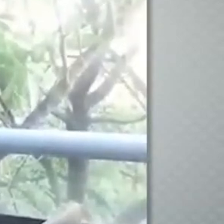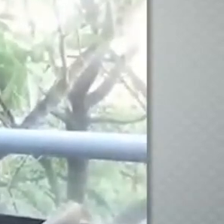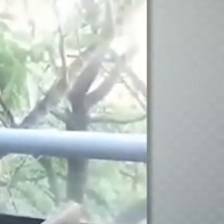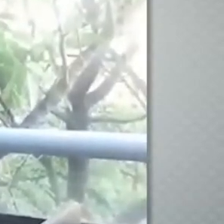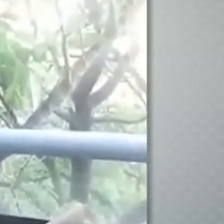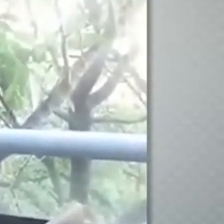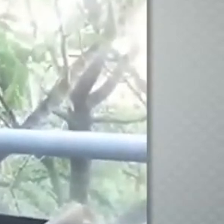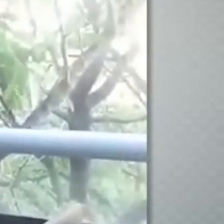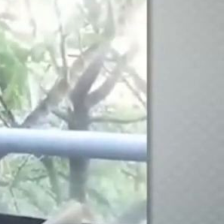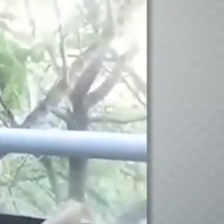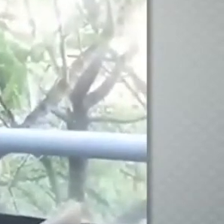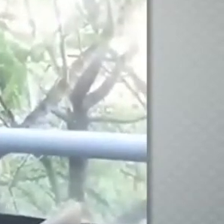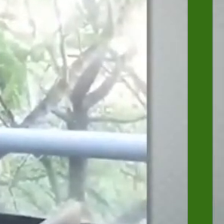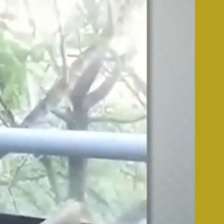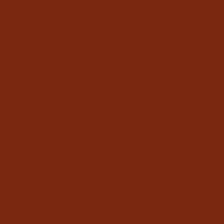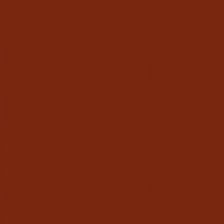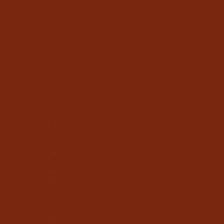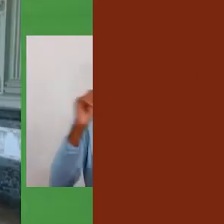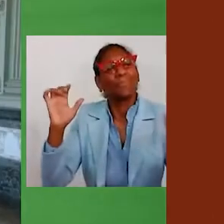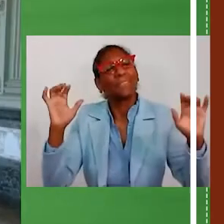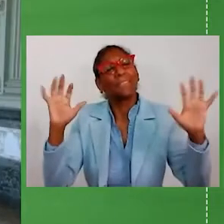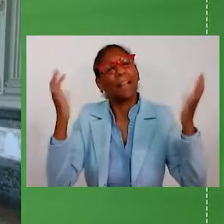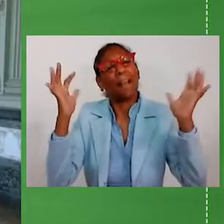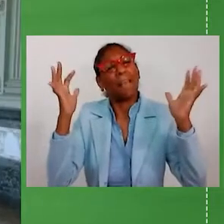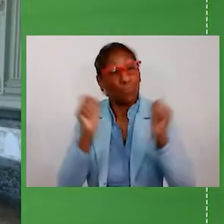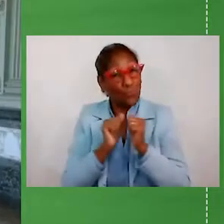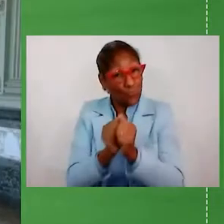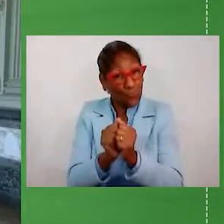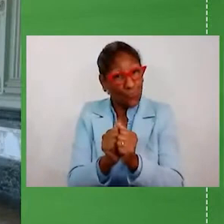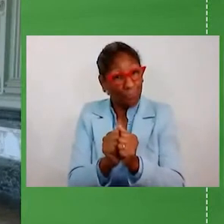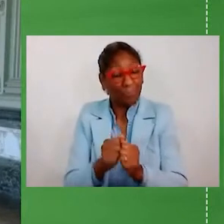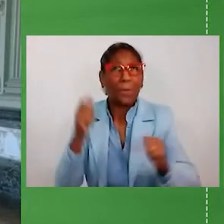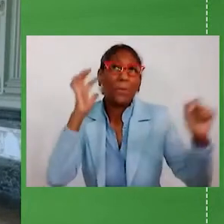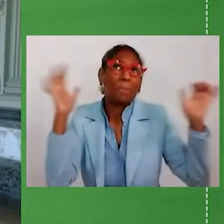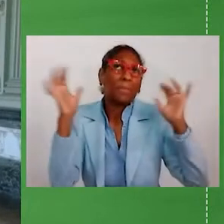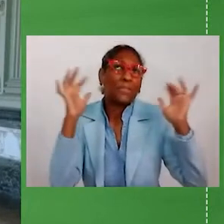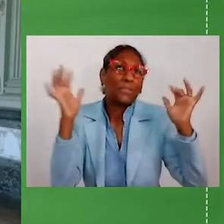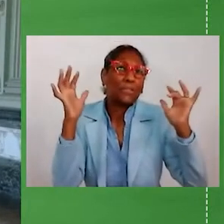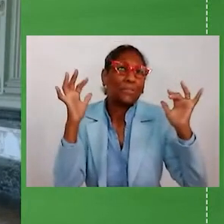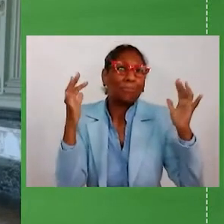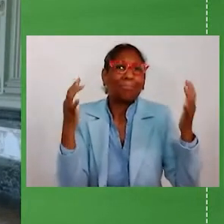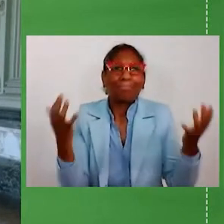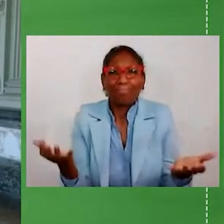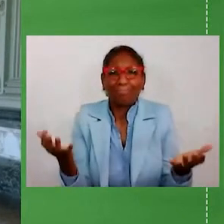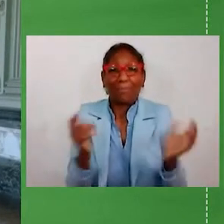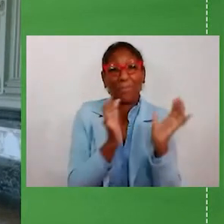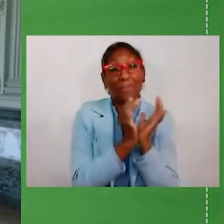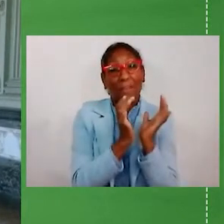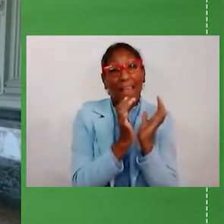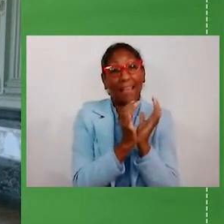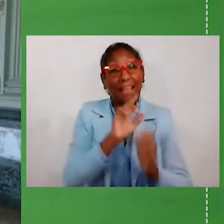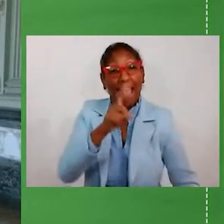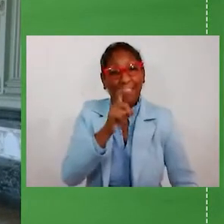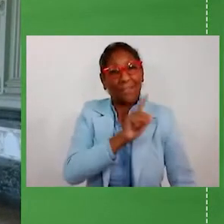enviaram gravações para homenagear o Piratini. Eu fico imaginando que o quanto que os meus colegas